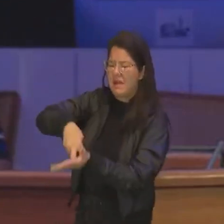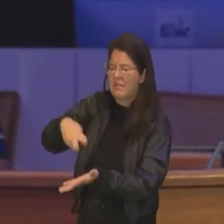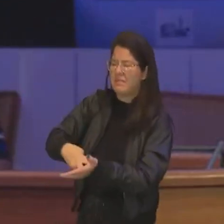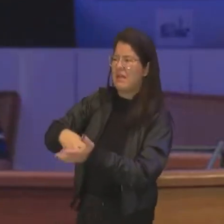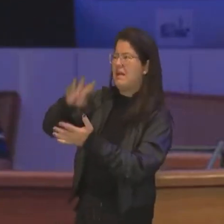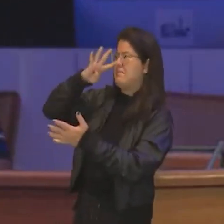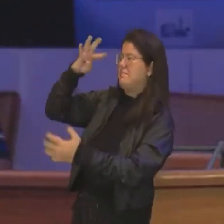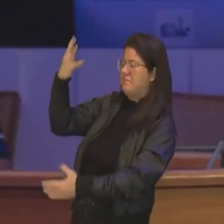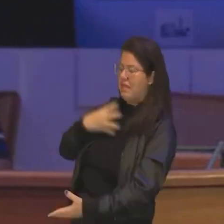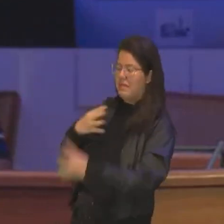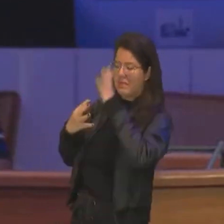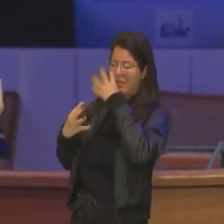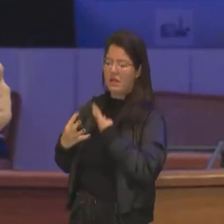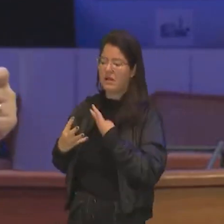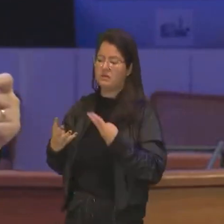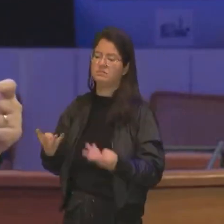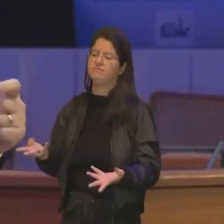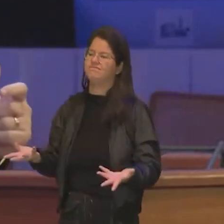você.